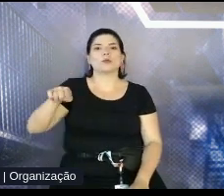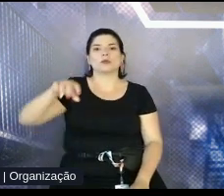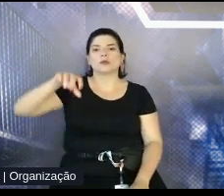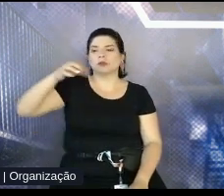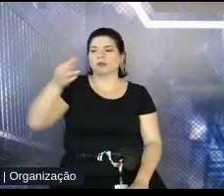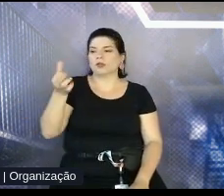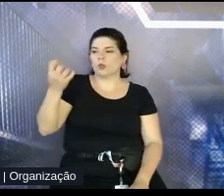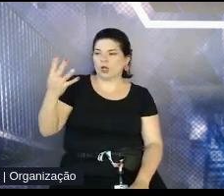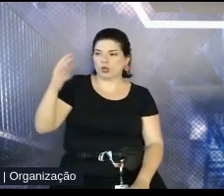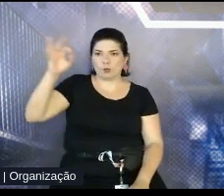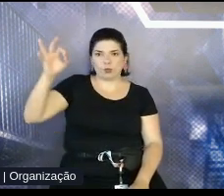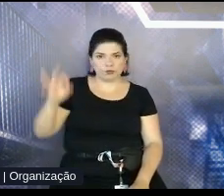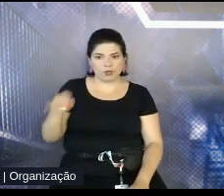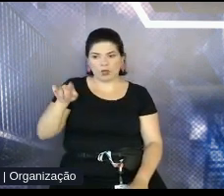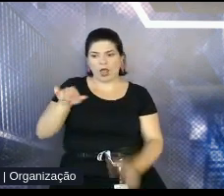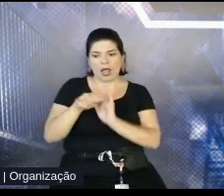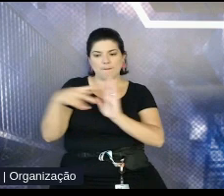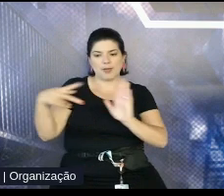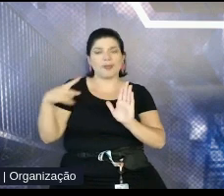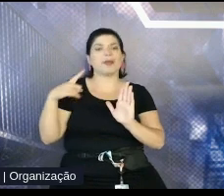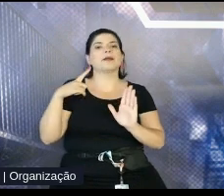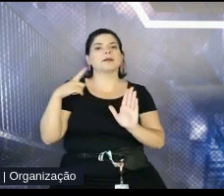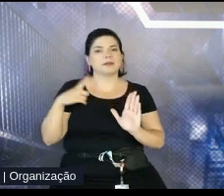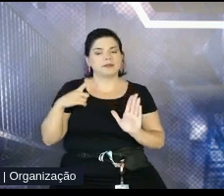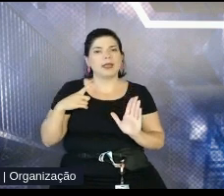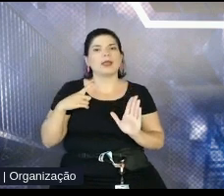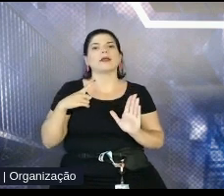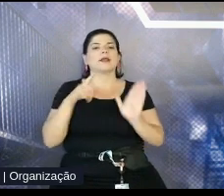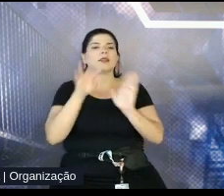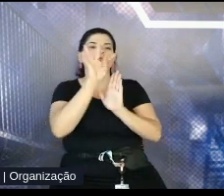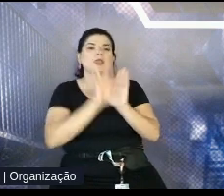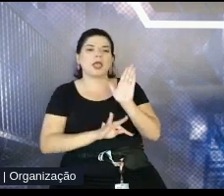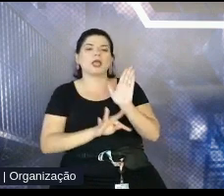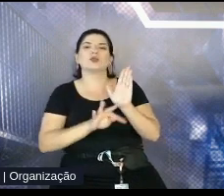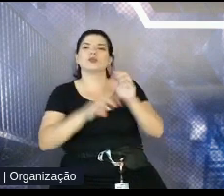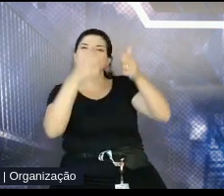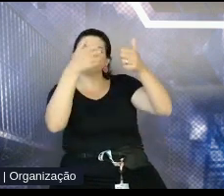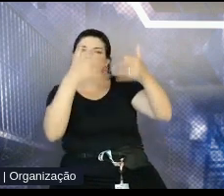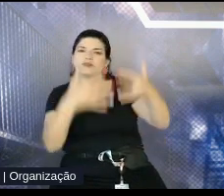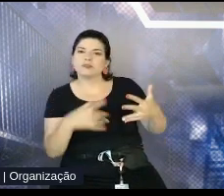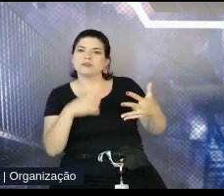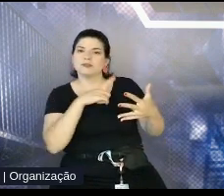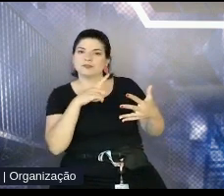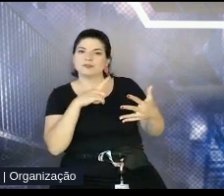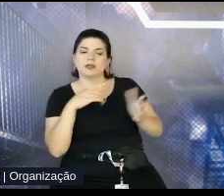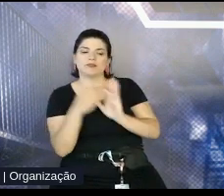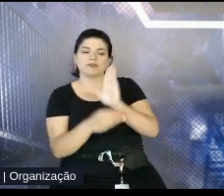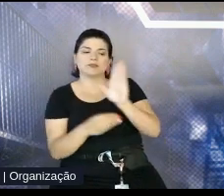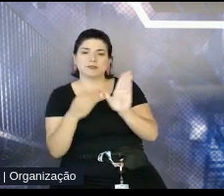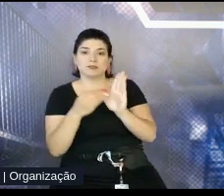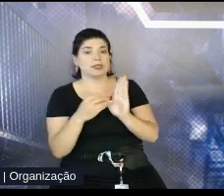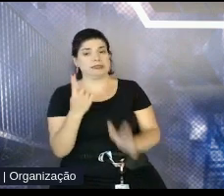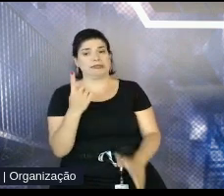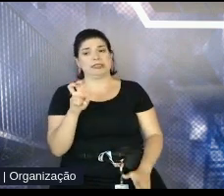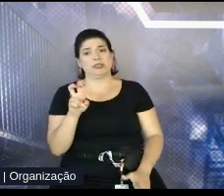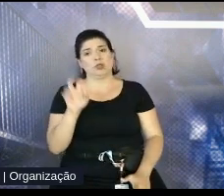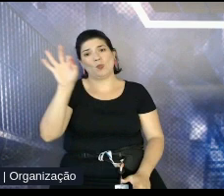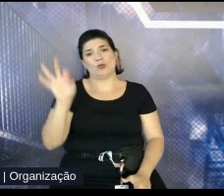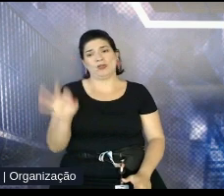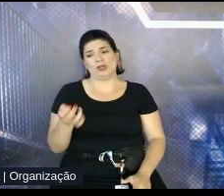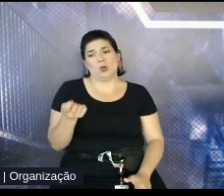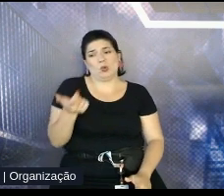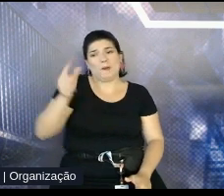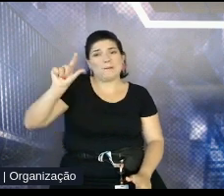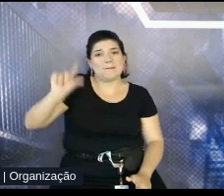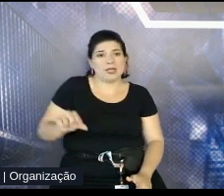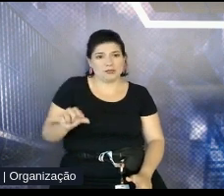14,64% desses apps fazem uso de textos descritivos das imagens. É menos de 15% dos aplicativos,